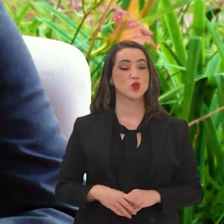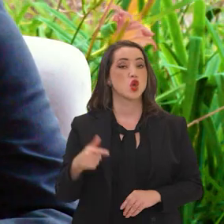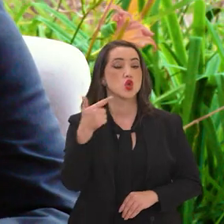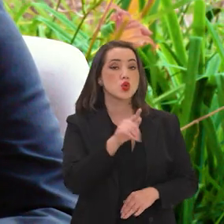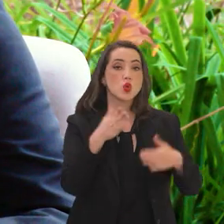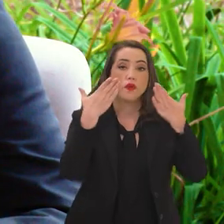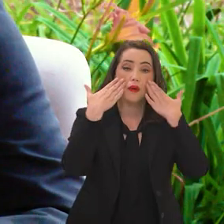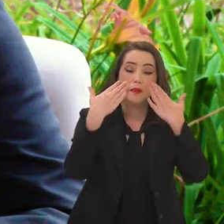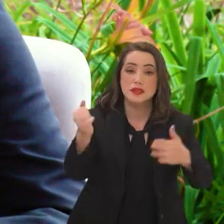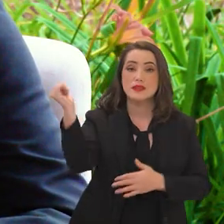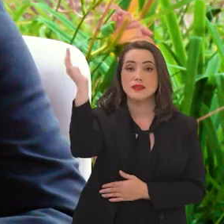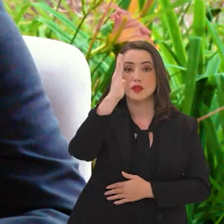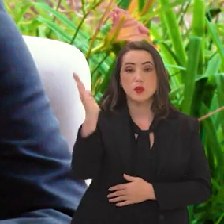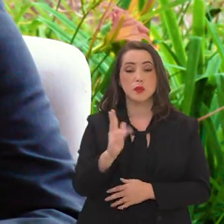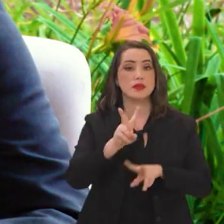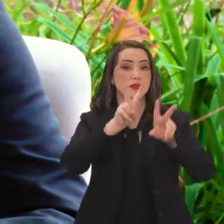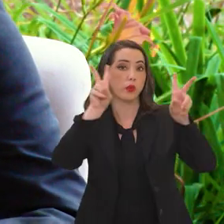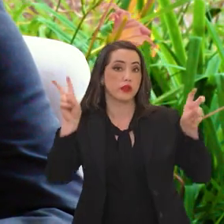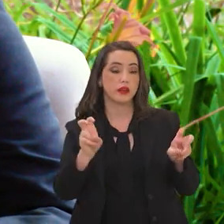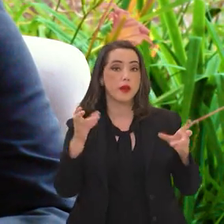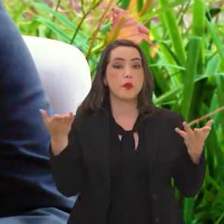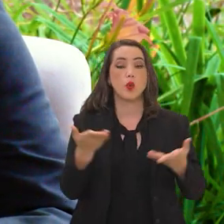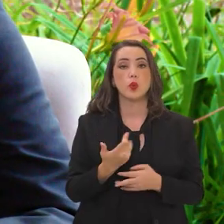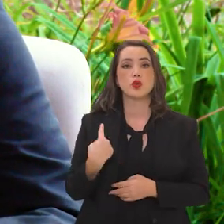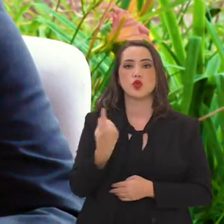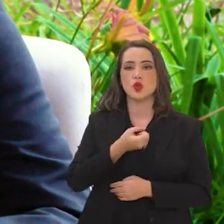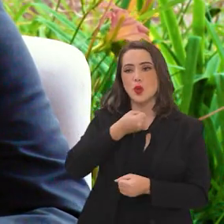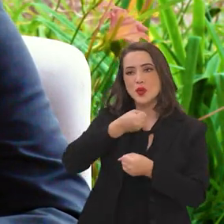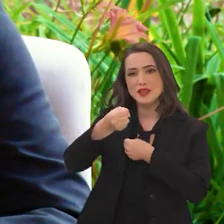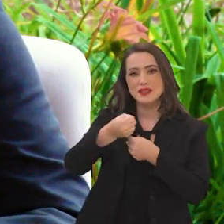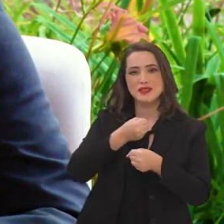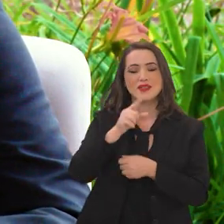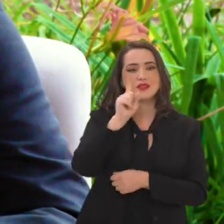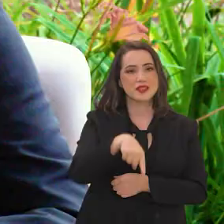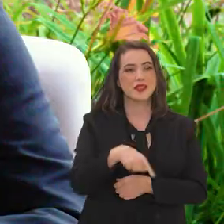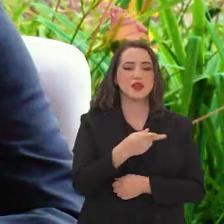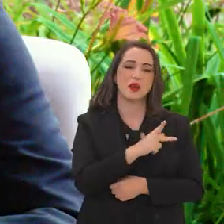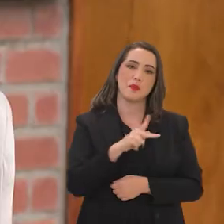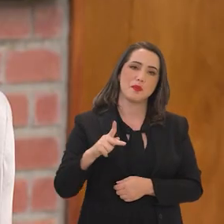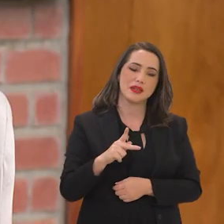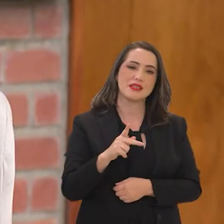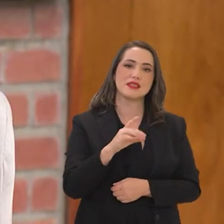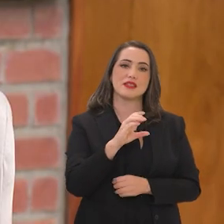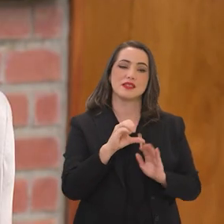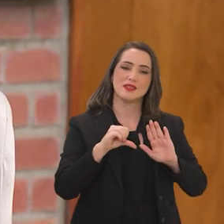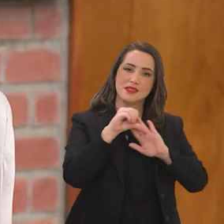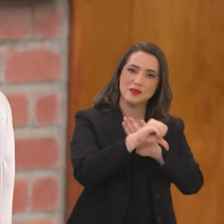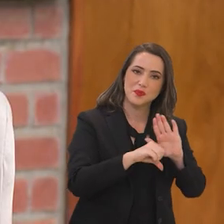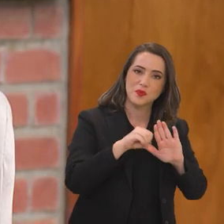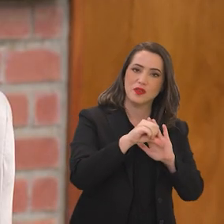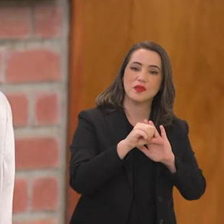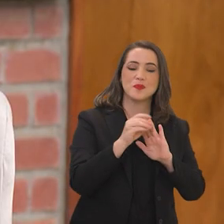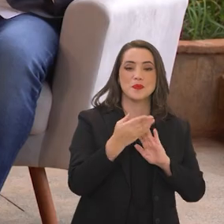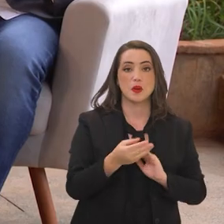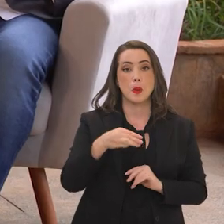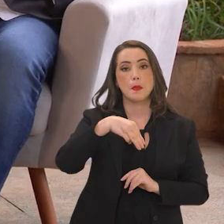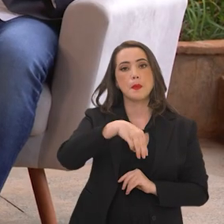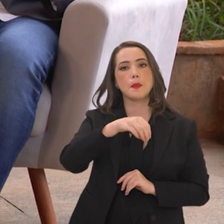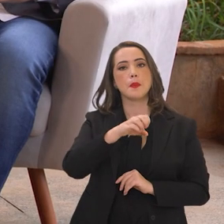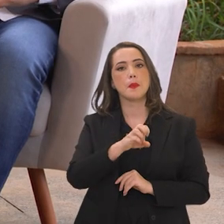Voltamos com o Brasil em Pauta Nossa entrevistada e a presidente da Capes a pesquisadora Mercedes